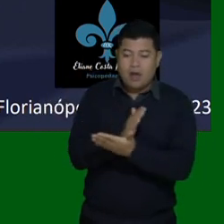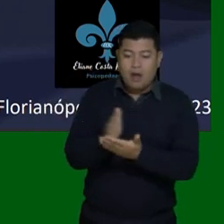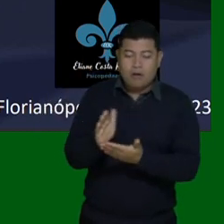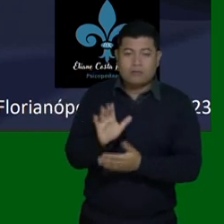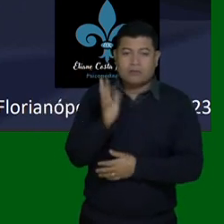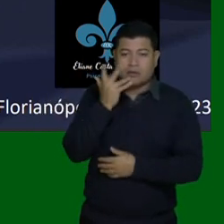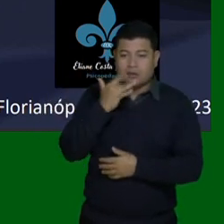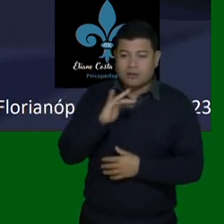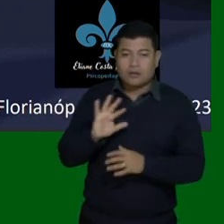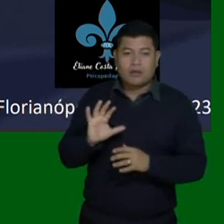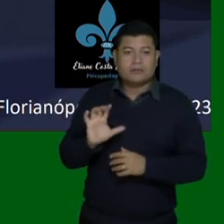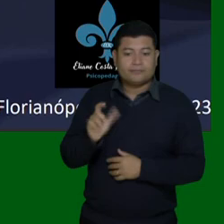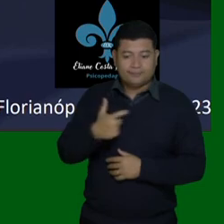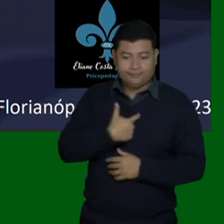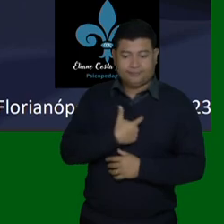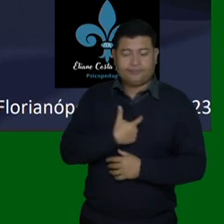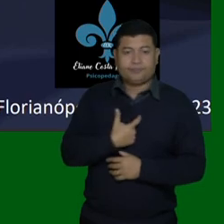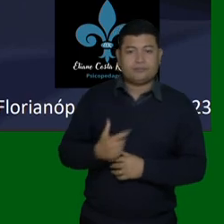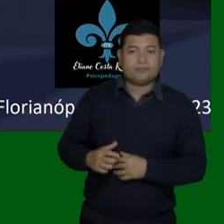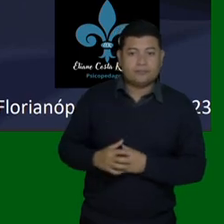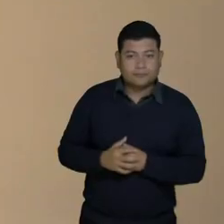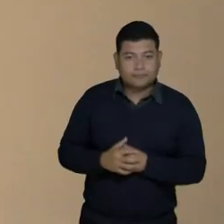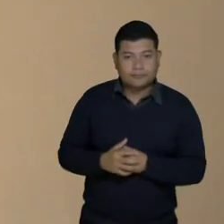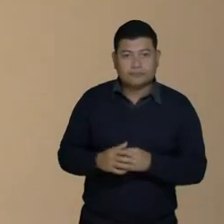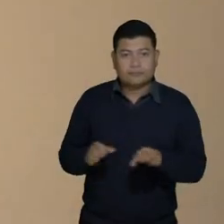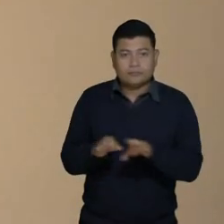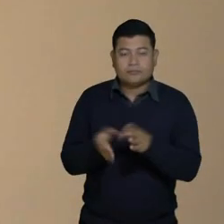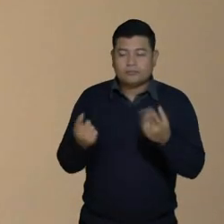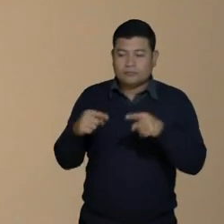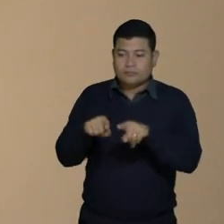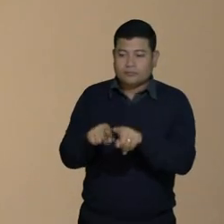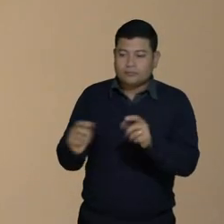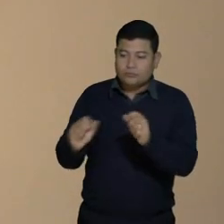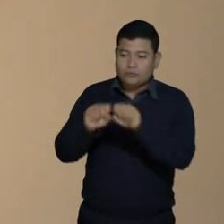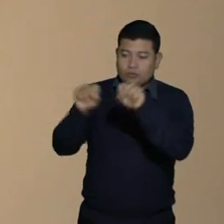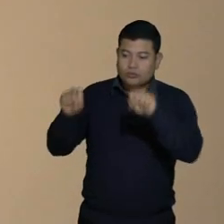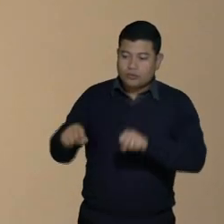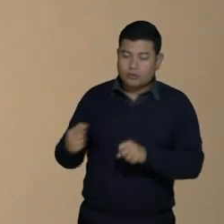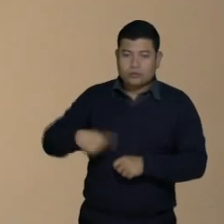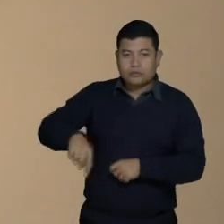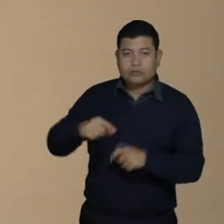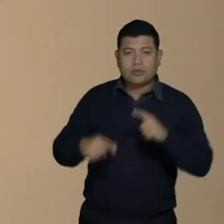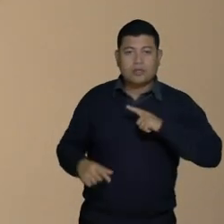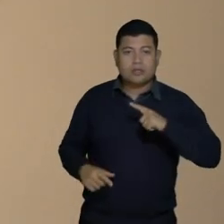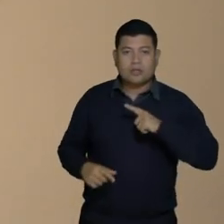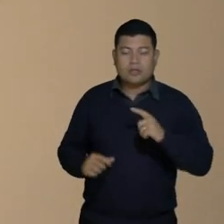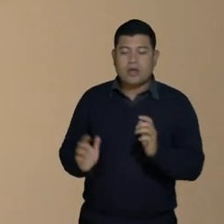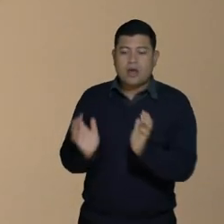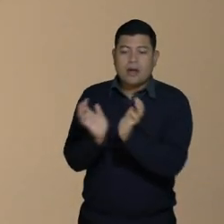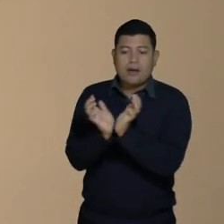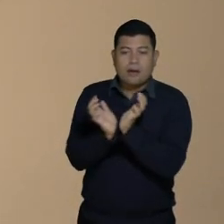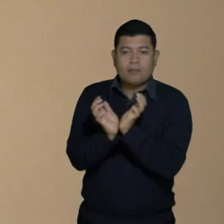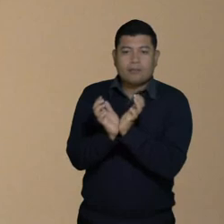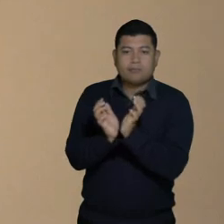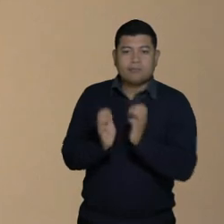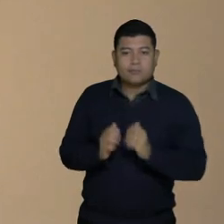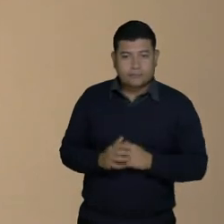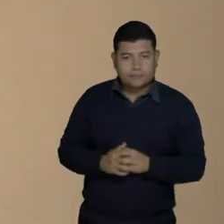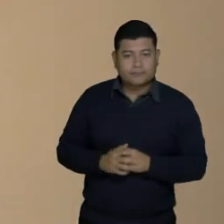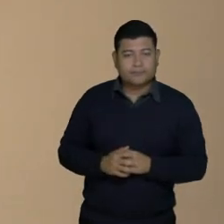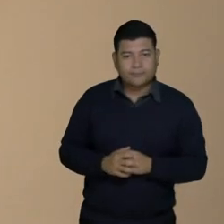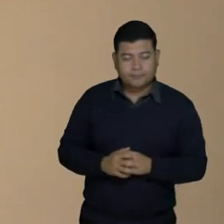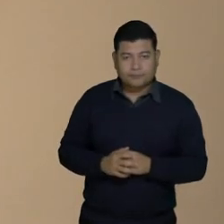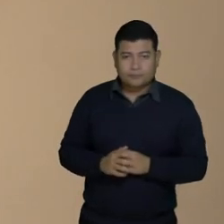numa parceria também com o sistema que a gente tem a com a apai mas